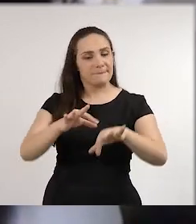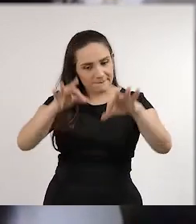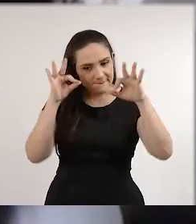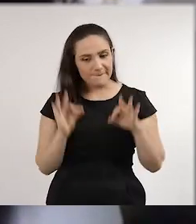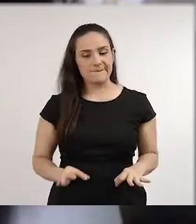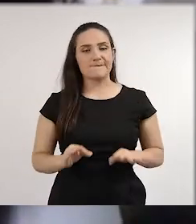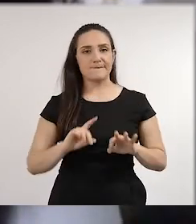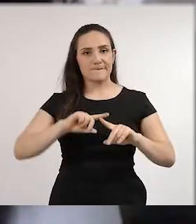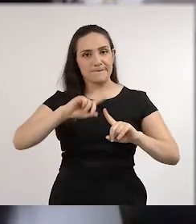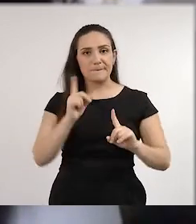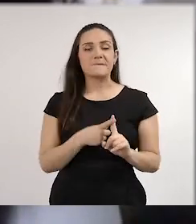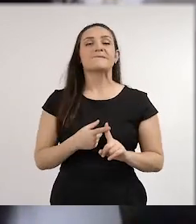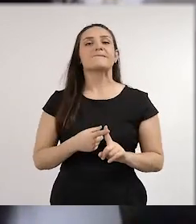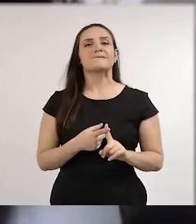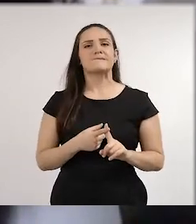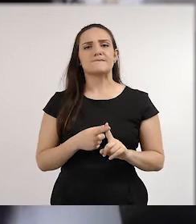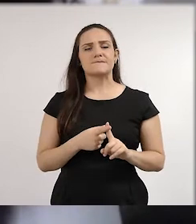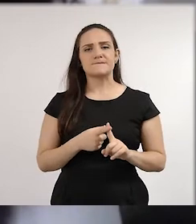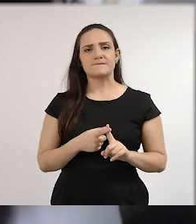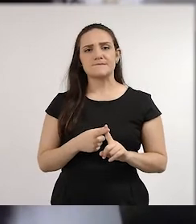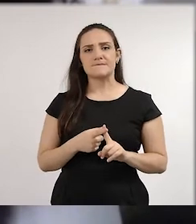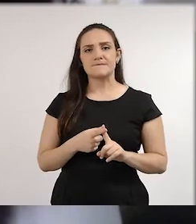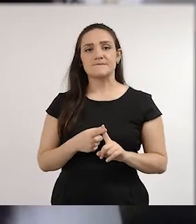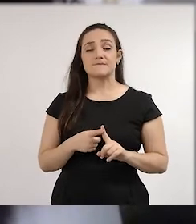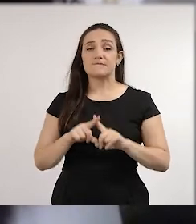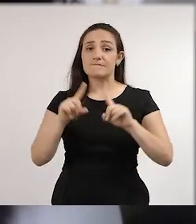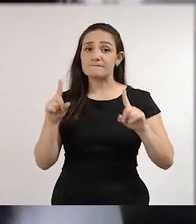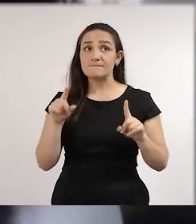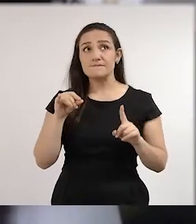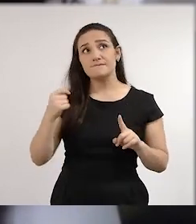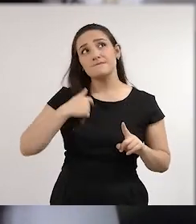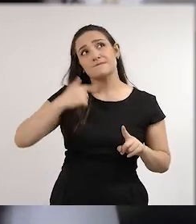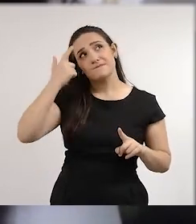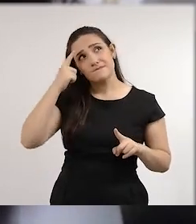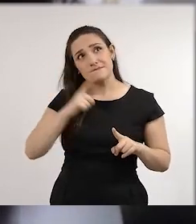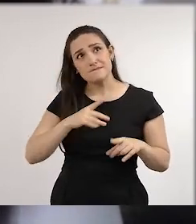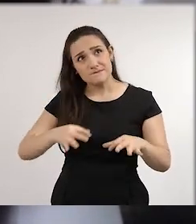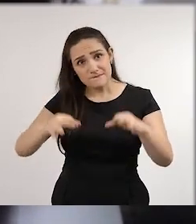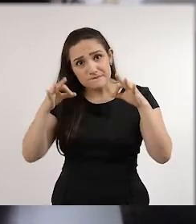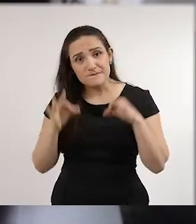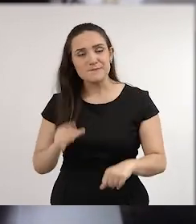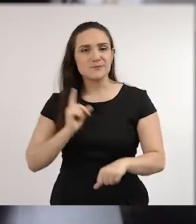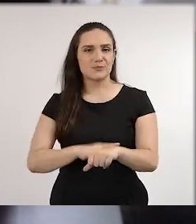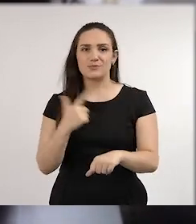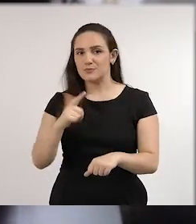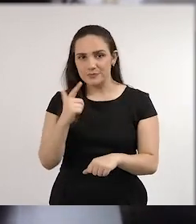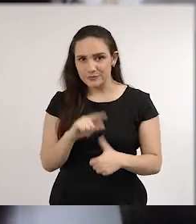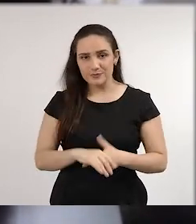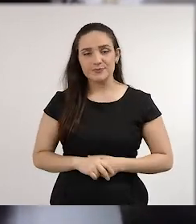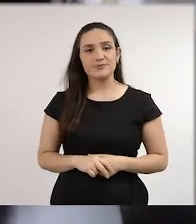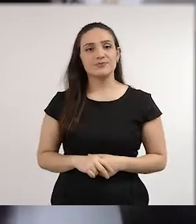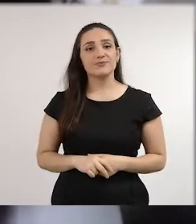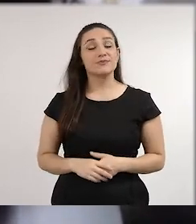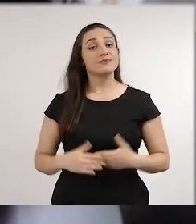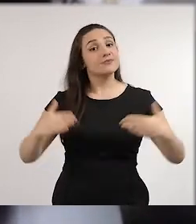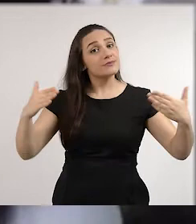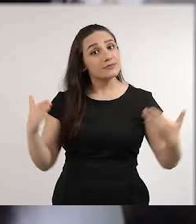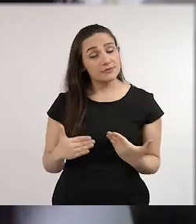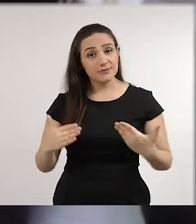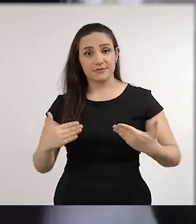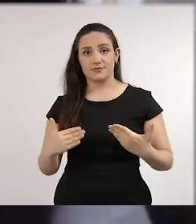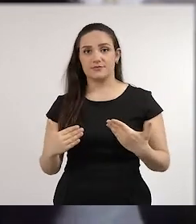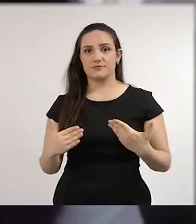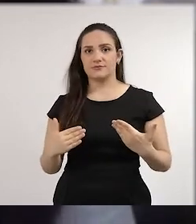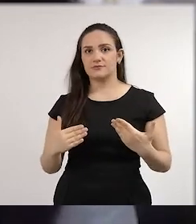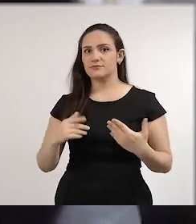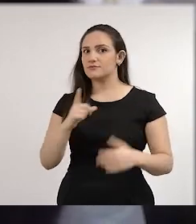uma gravidez, mas se a gente for parar para pensar, nunca chega esse momento ideal, né? E agora, principalmente, estamos num